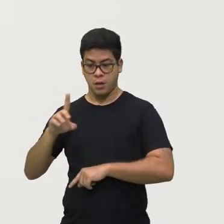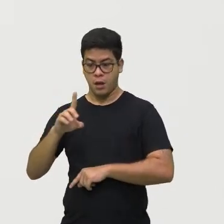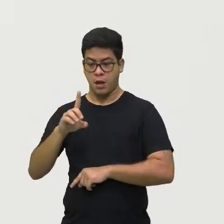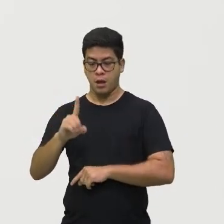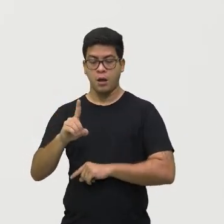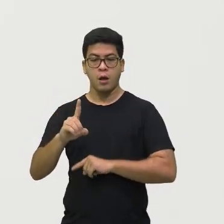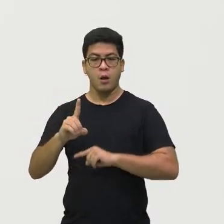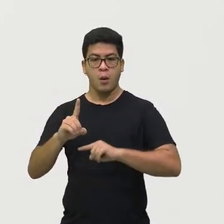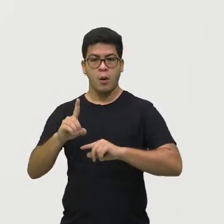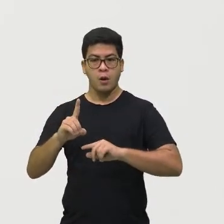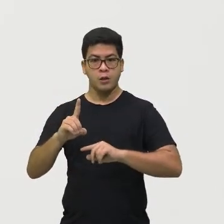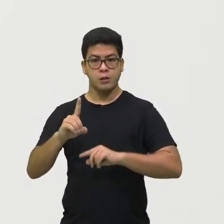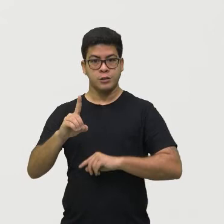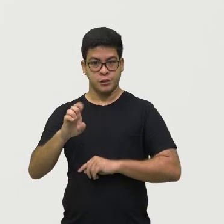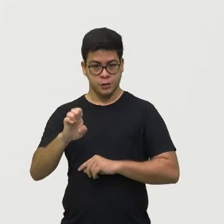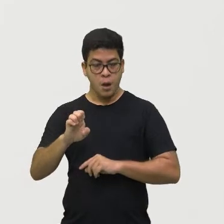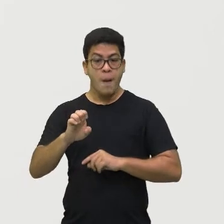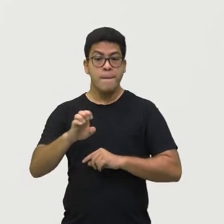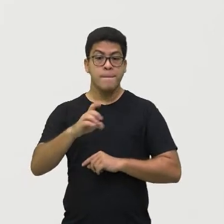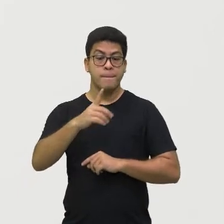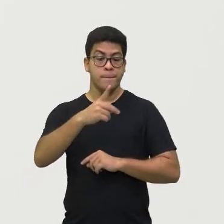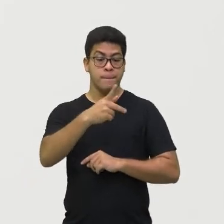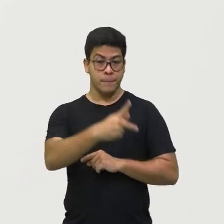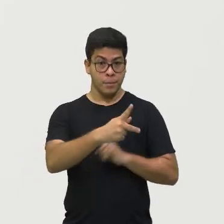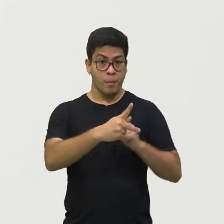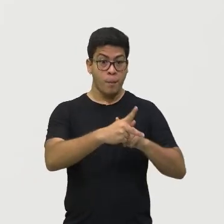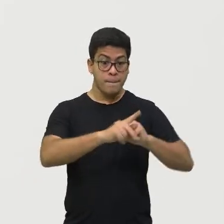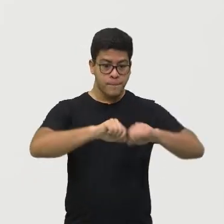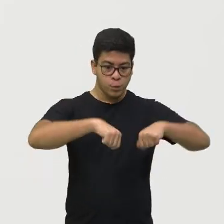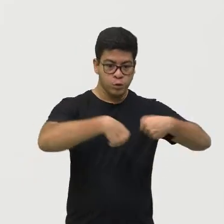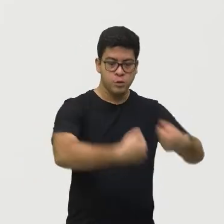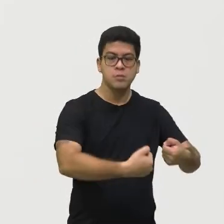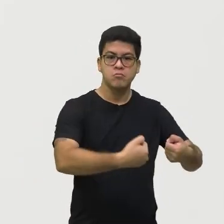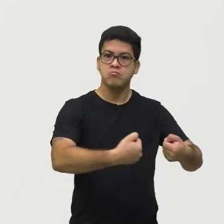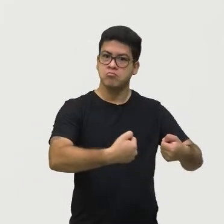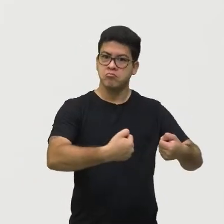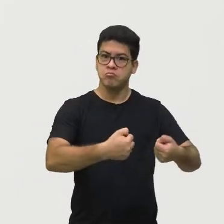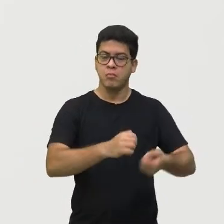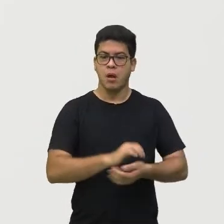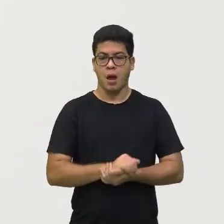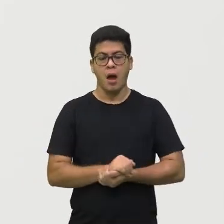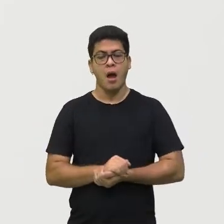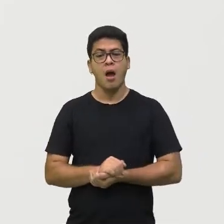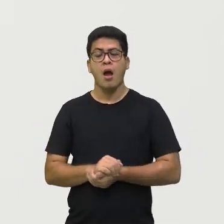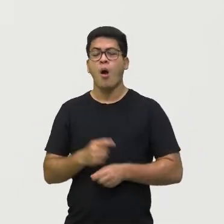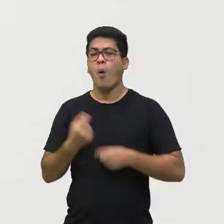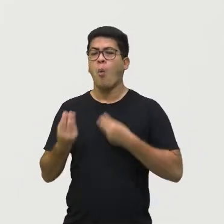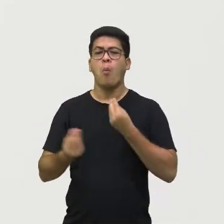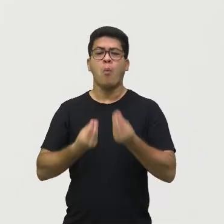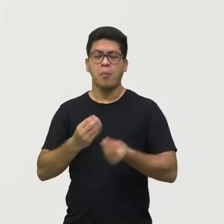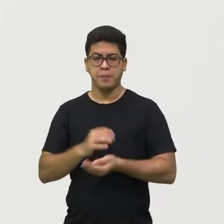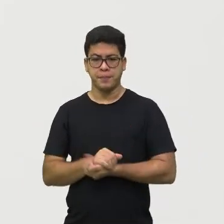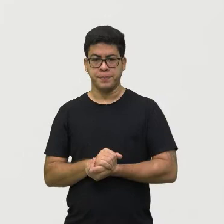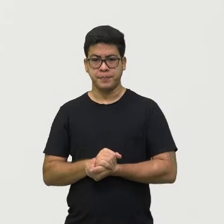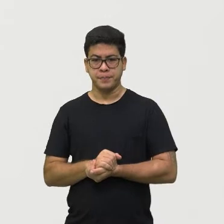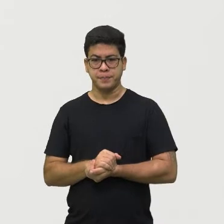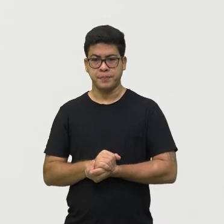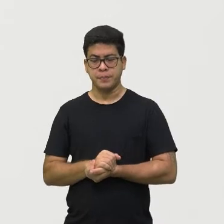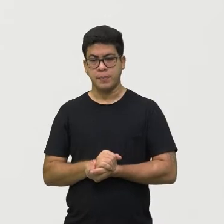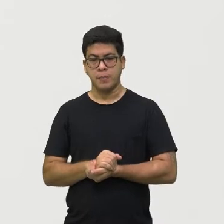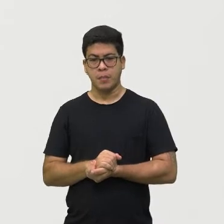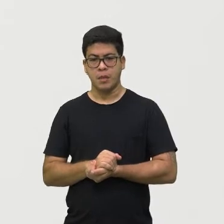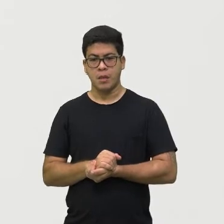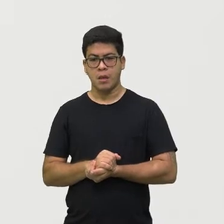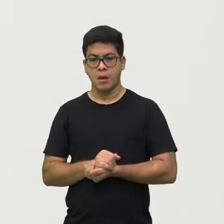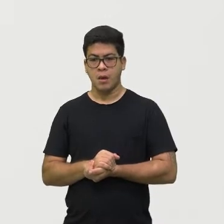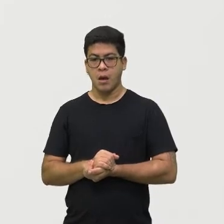A está bem aqui, né, nesse ponto, e o ponto B está lá do outro lado. Qual é a diferença de potencial entre os dois pontos? E também depois calcular entre o ponto